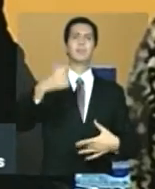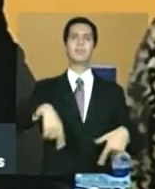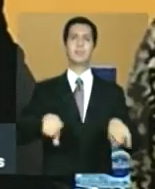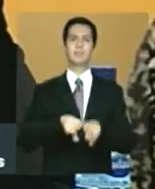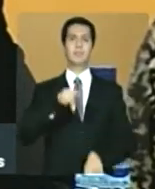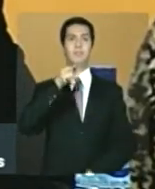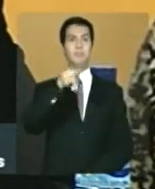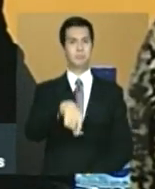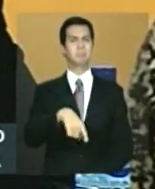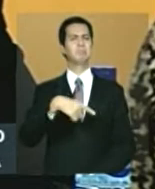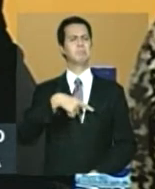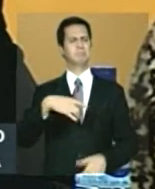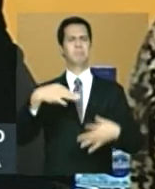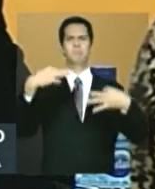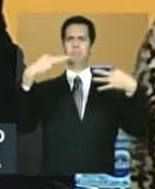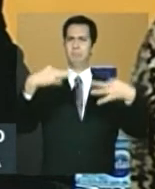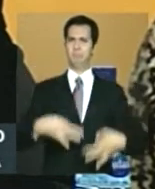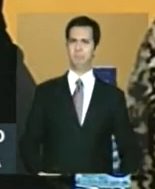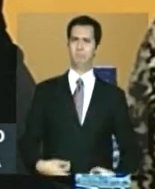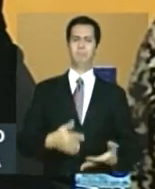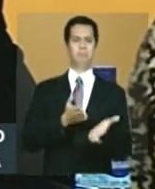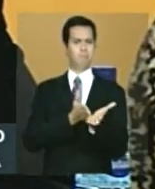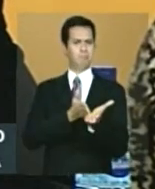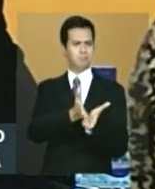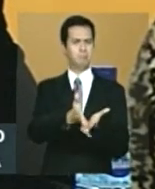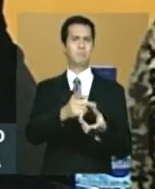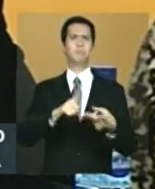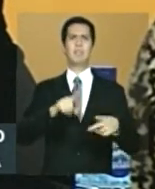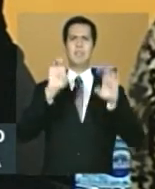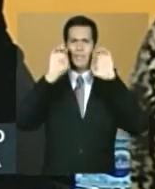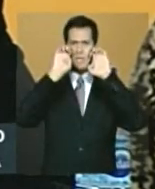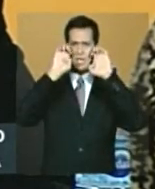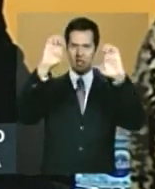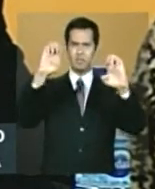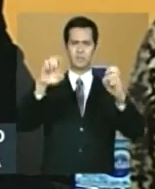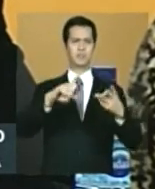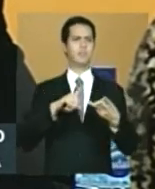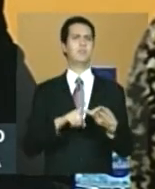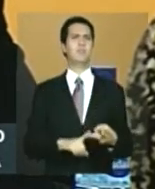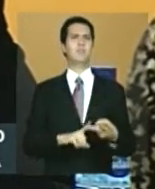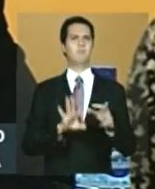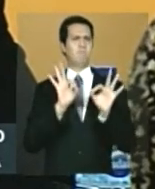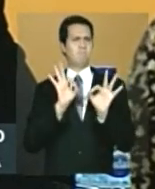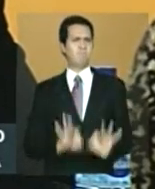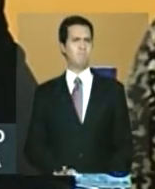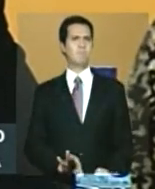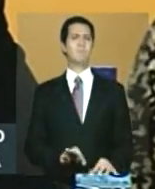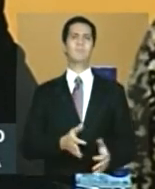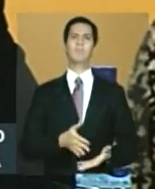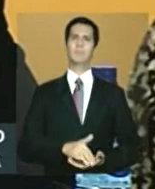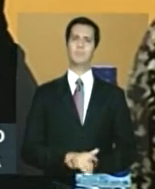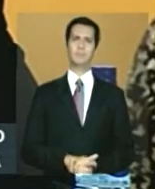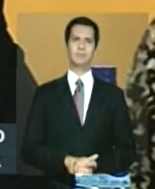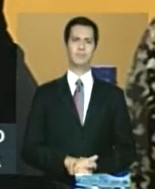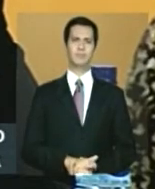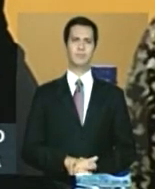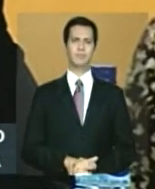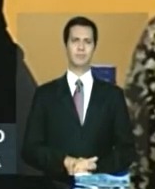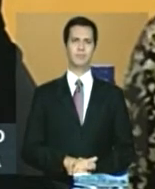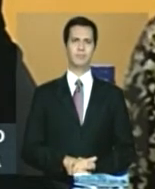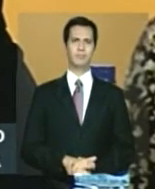tanta dignidade com tanta ética com tanta lisura né